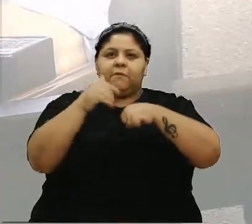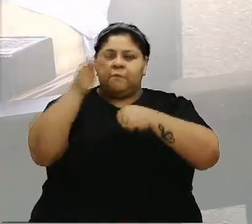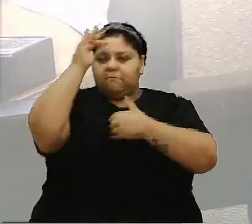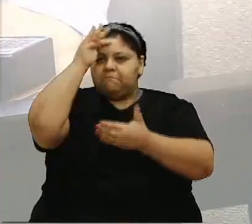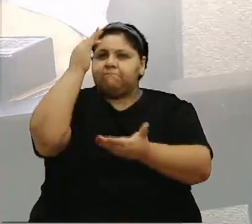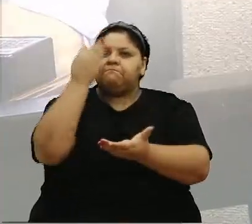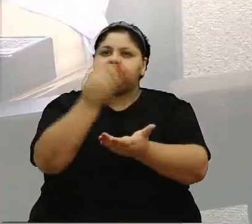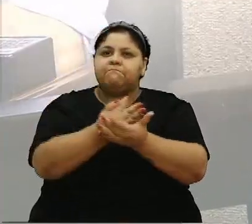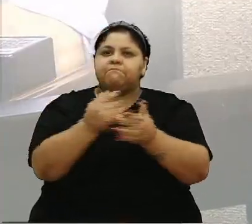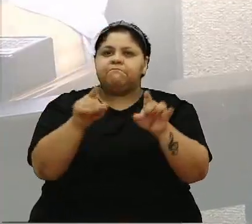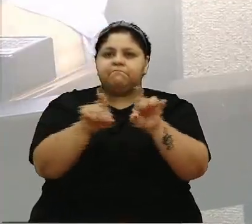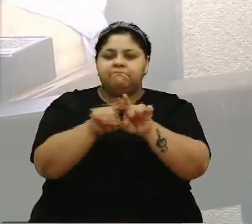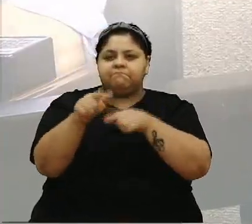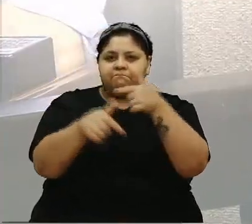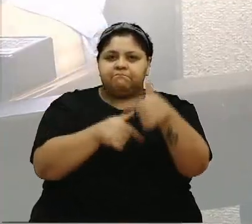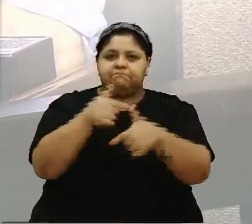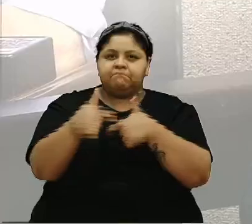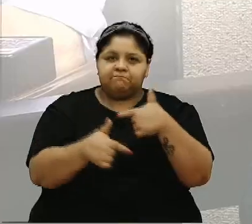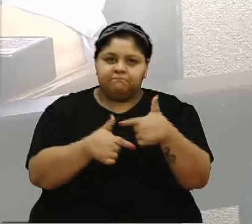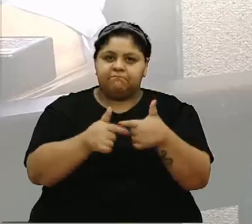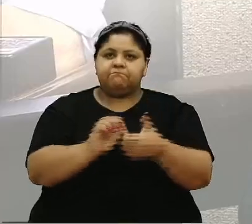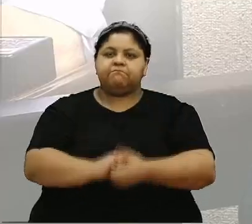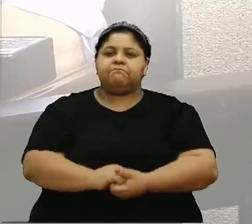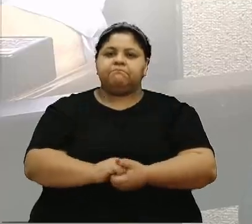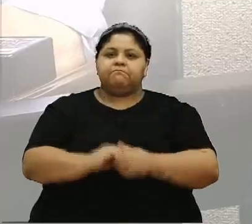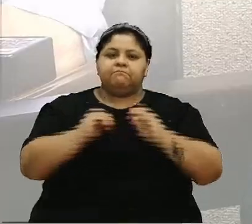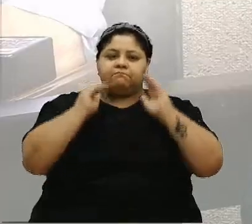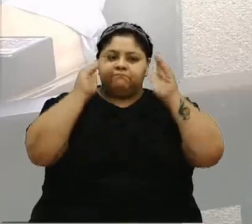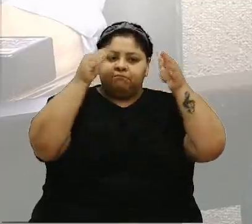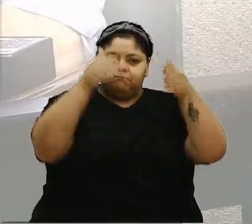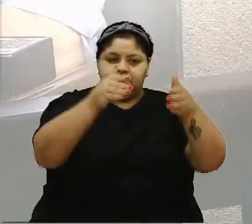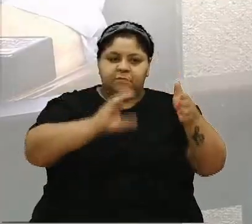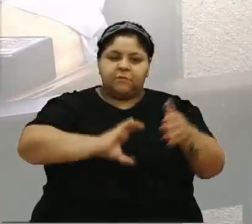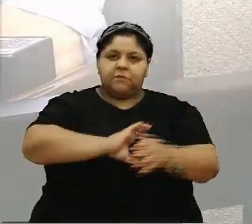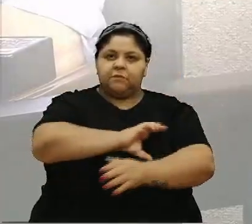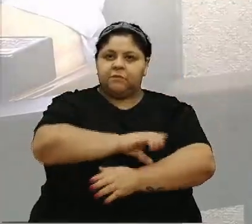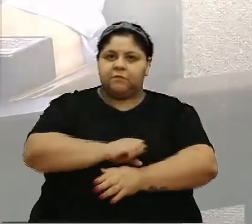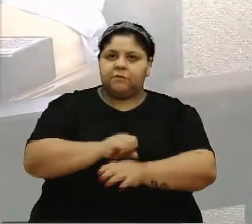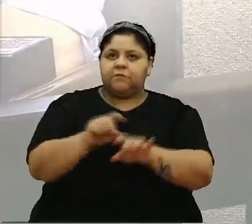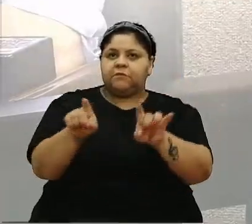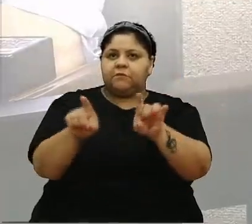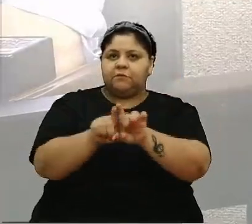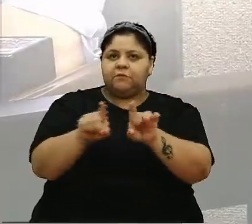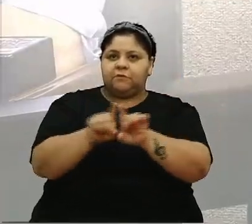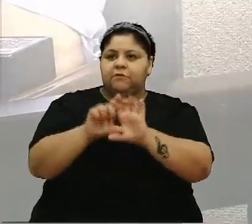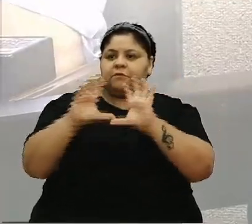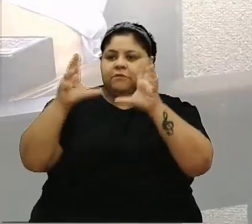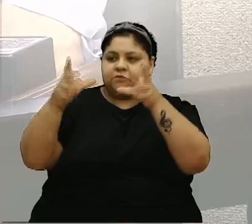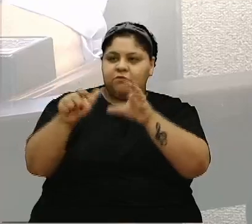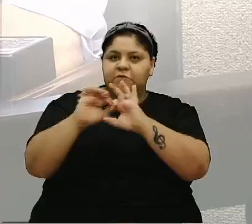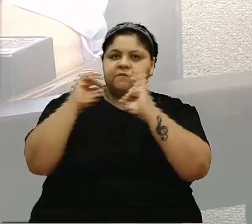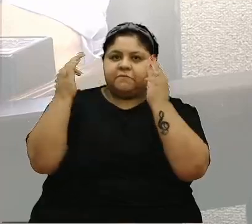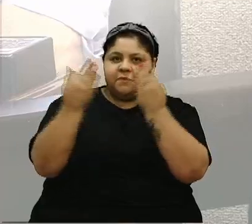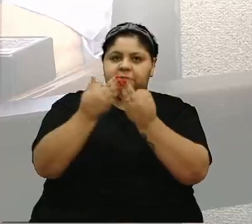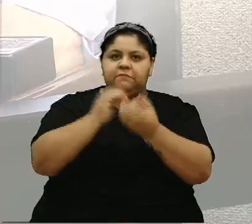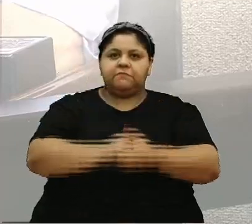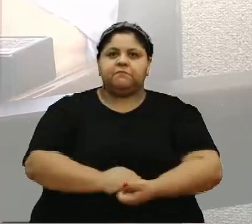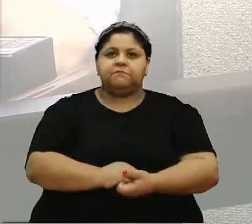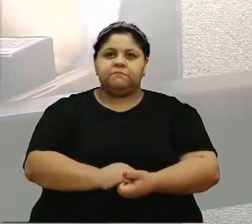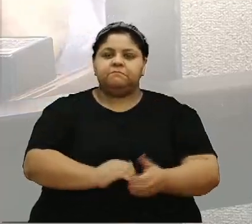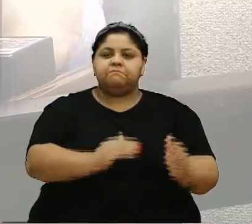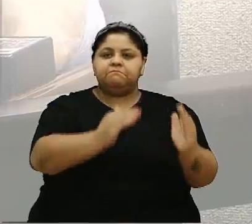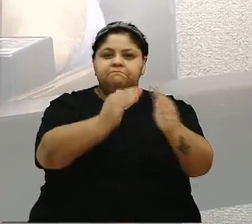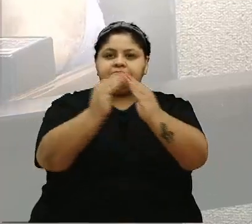fé e também no trabalho. Dedicava-se com amor também a toda a sua família.